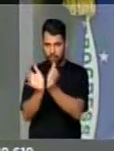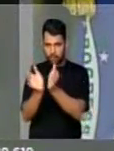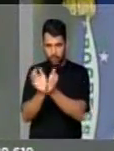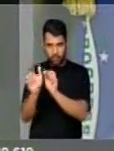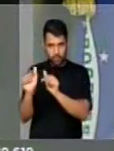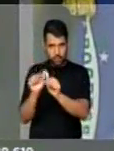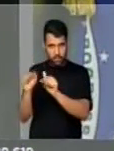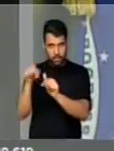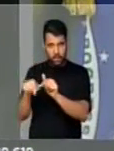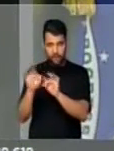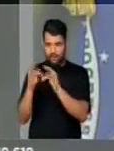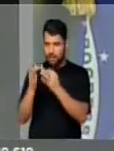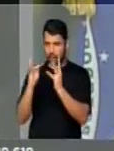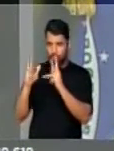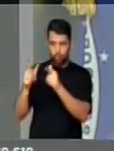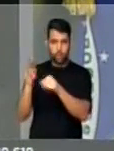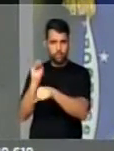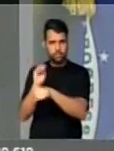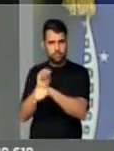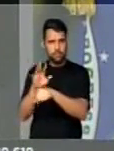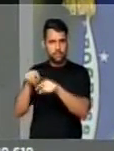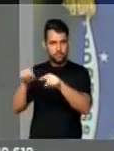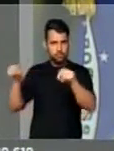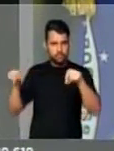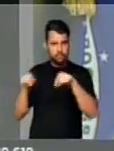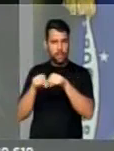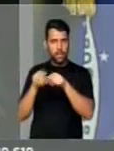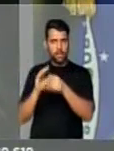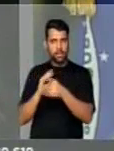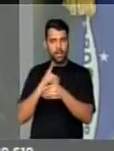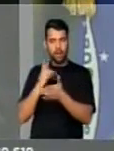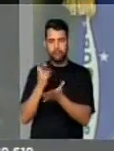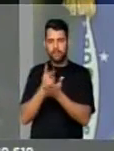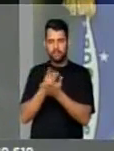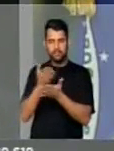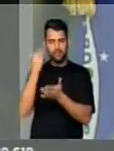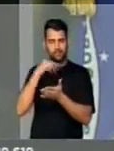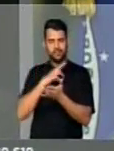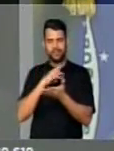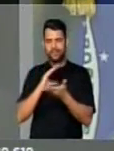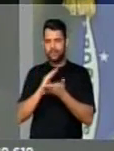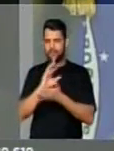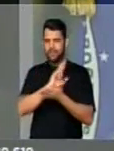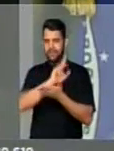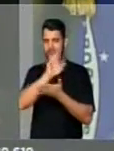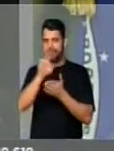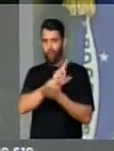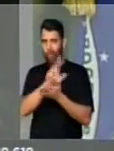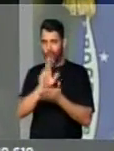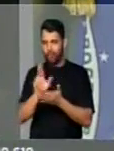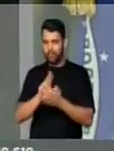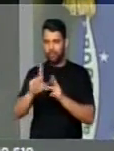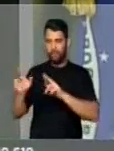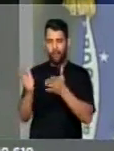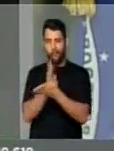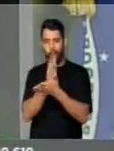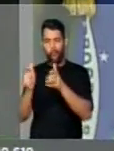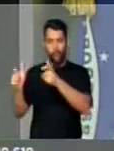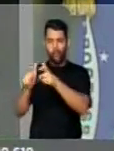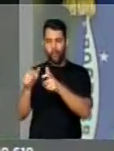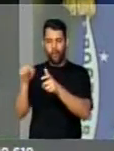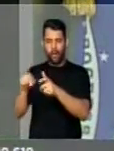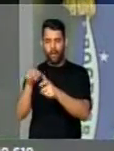até então estes agricultores recebiam as mais diferentes denominações. Em alguns